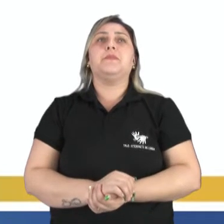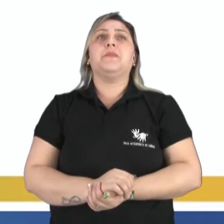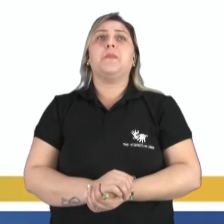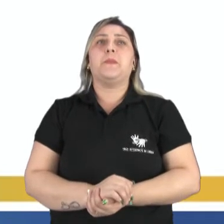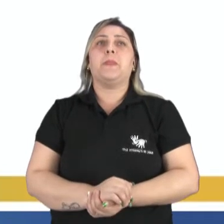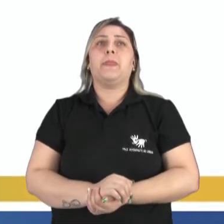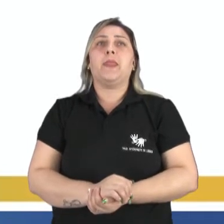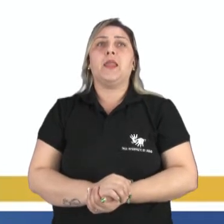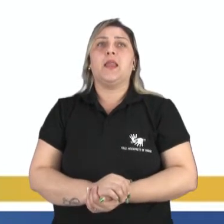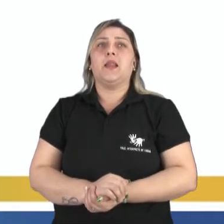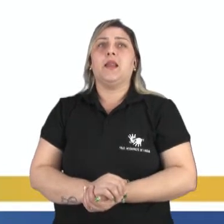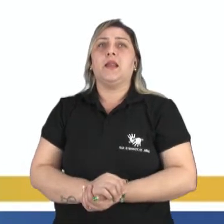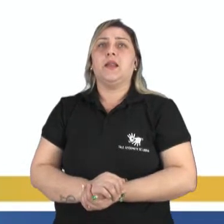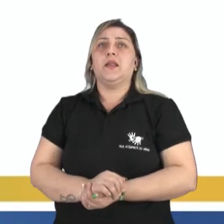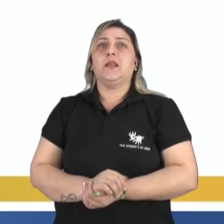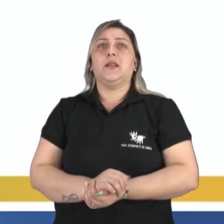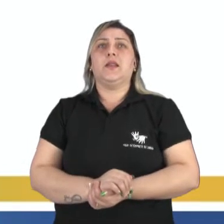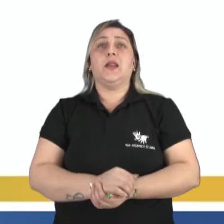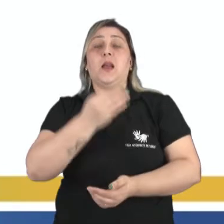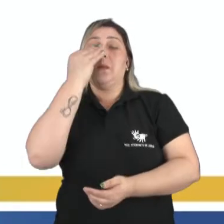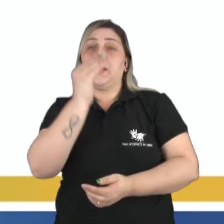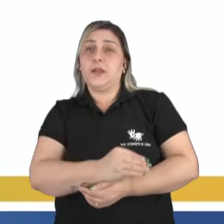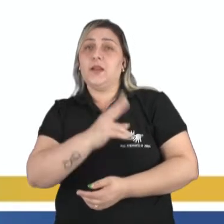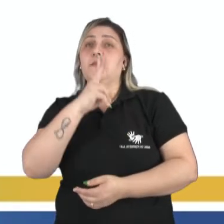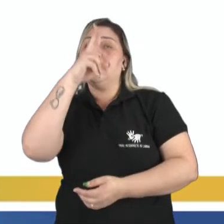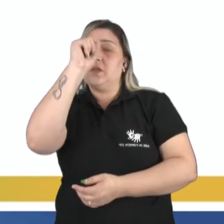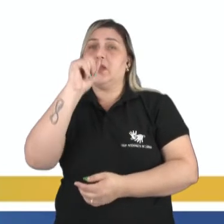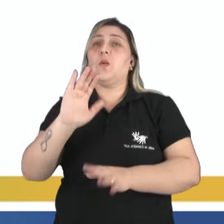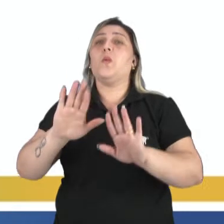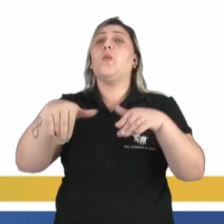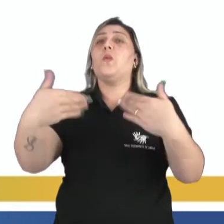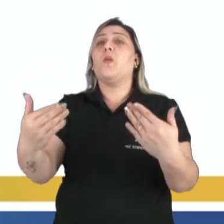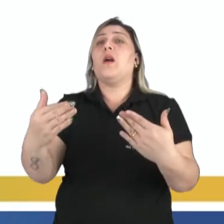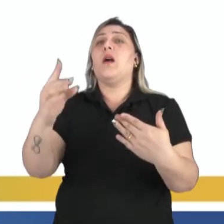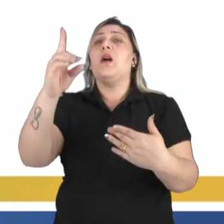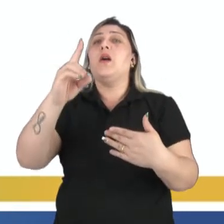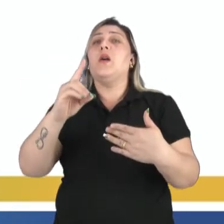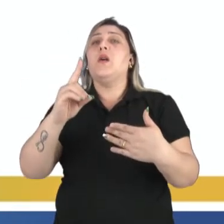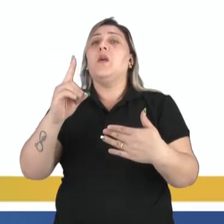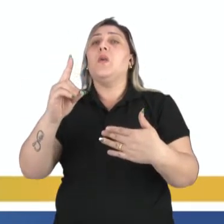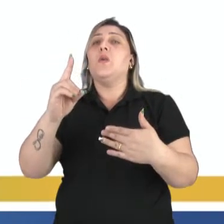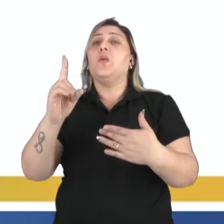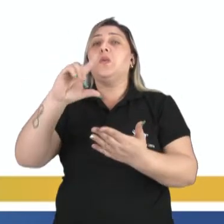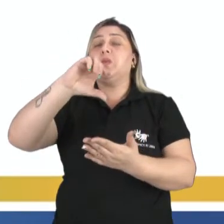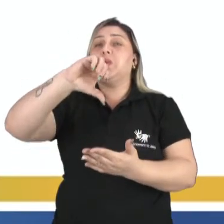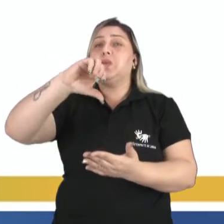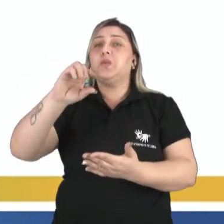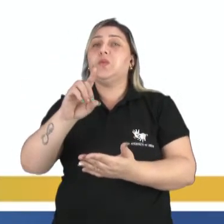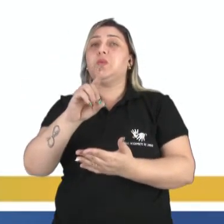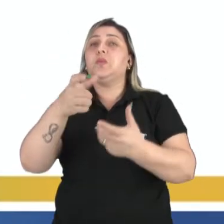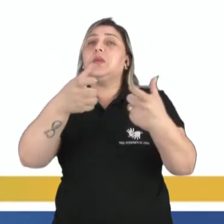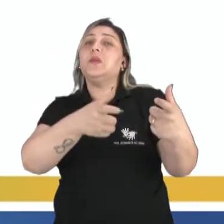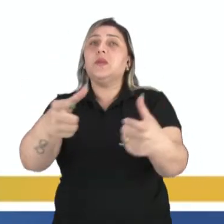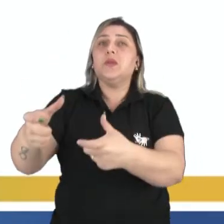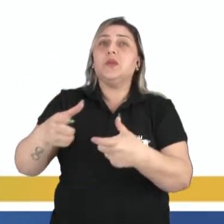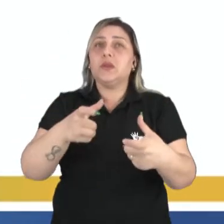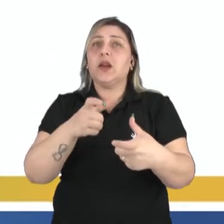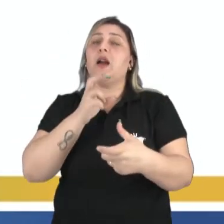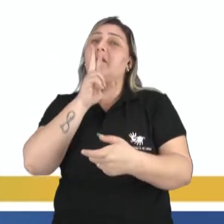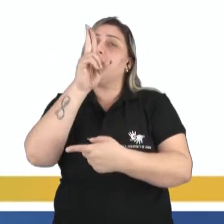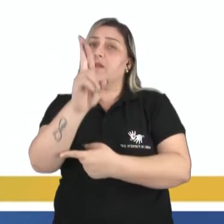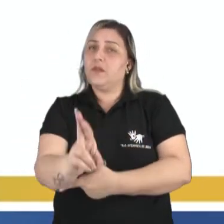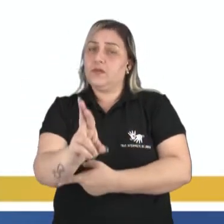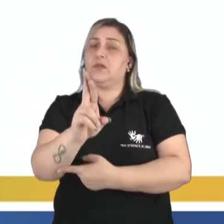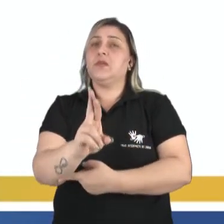Então, o que que diz aqui? Desprezando a resistência do ar, qual é a direção e o sentido do vetor força resultante